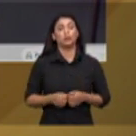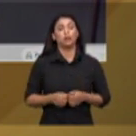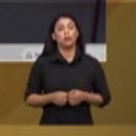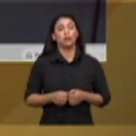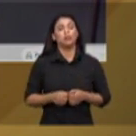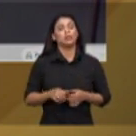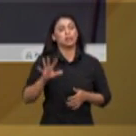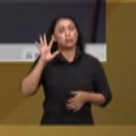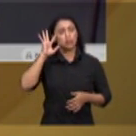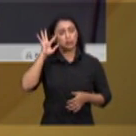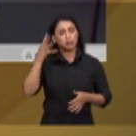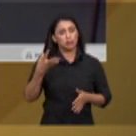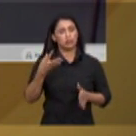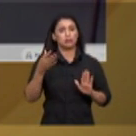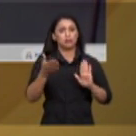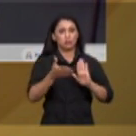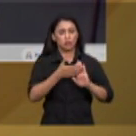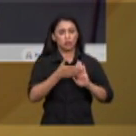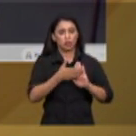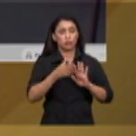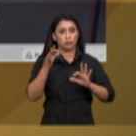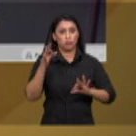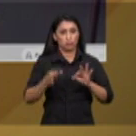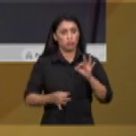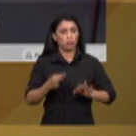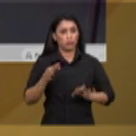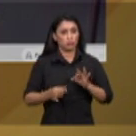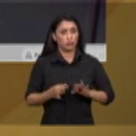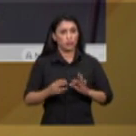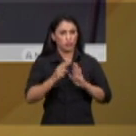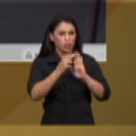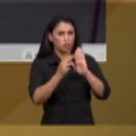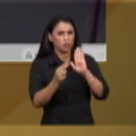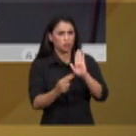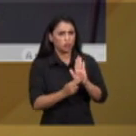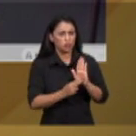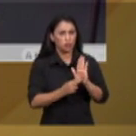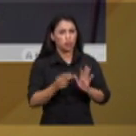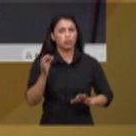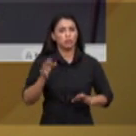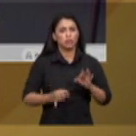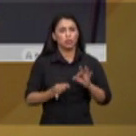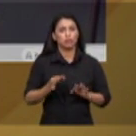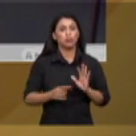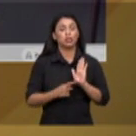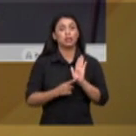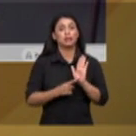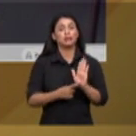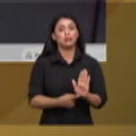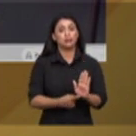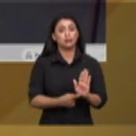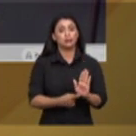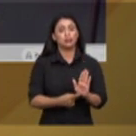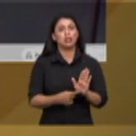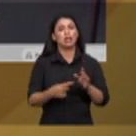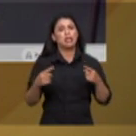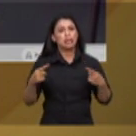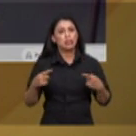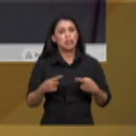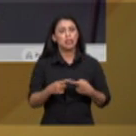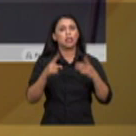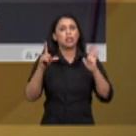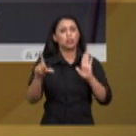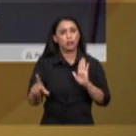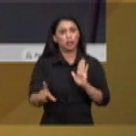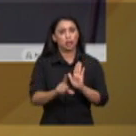Suprema Corte. Digo mais, no ordenamento jurídico pátrio, por expressa determinação legal,